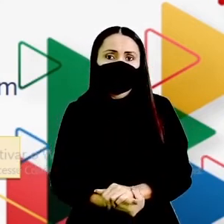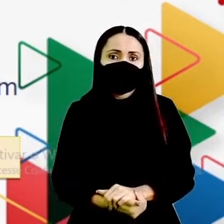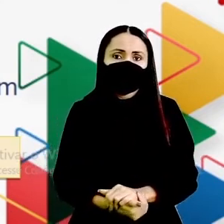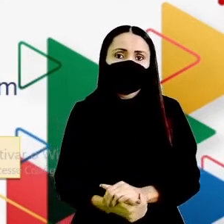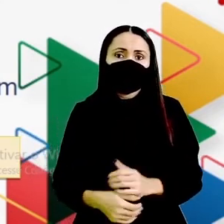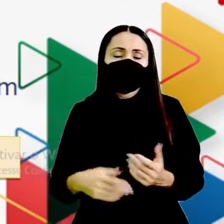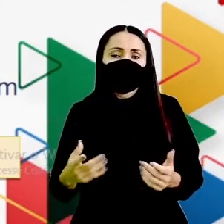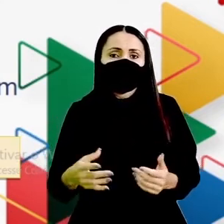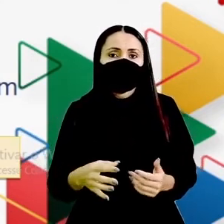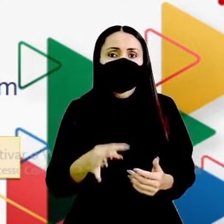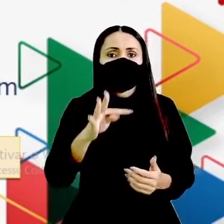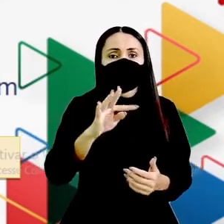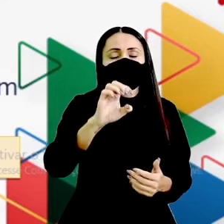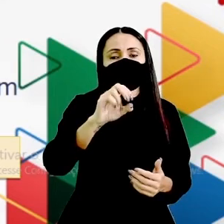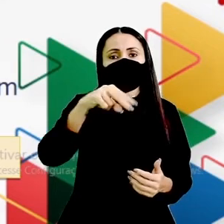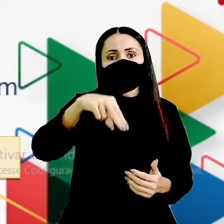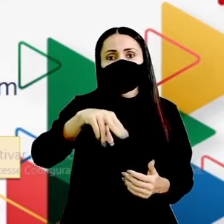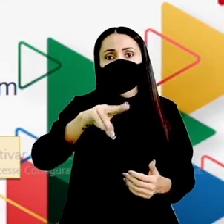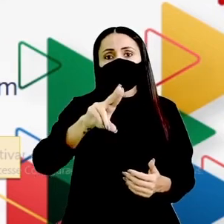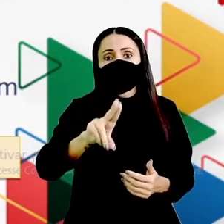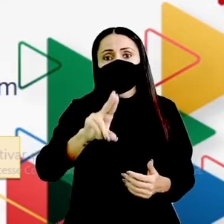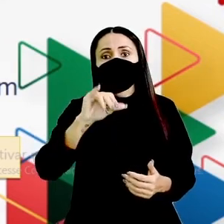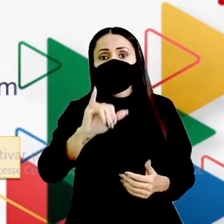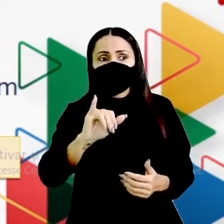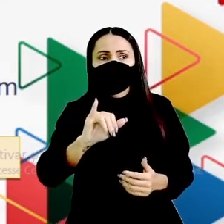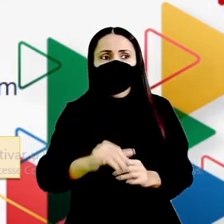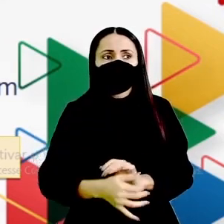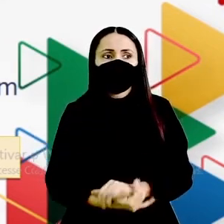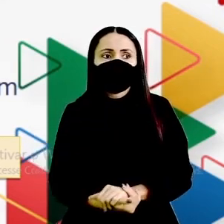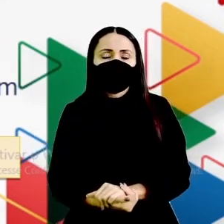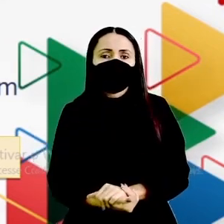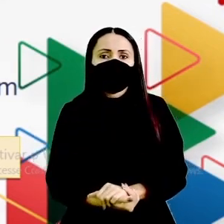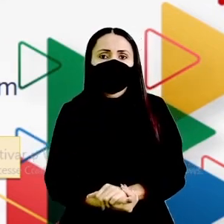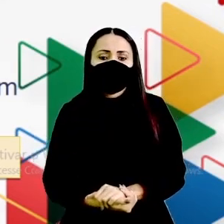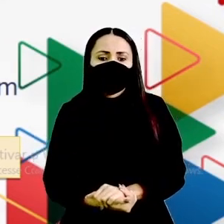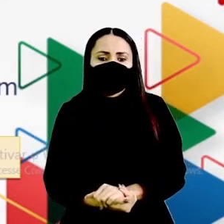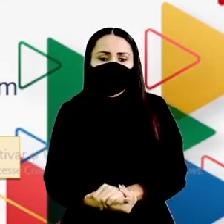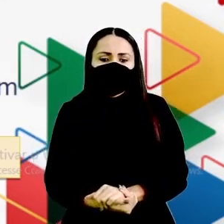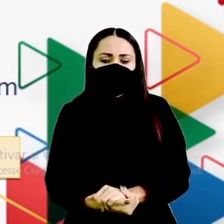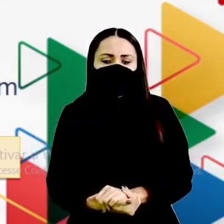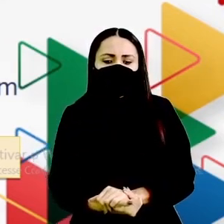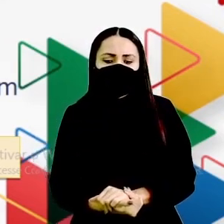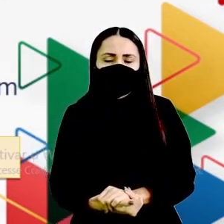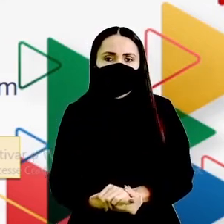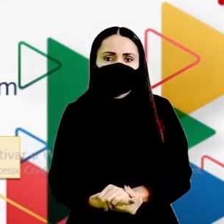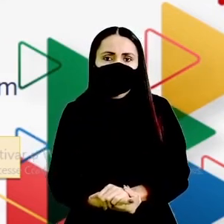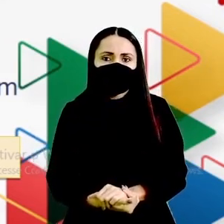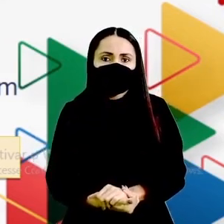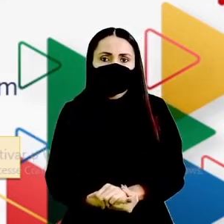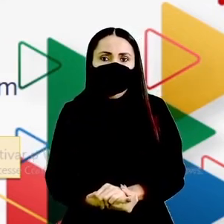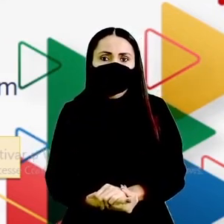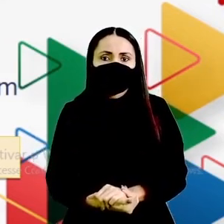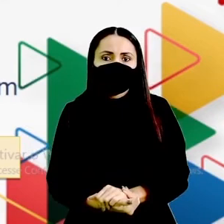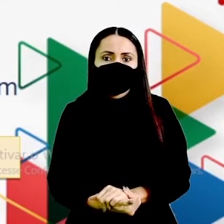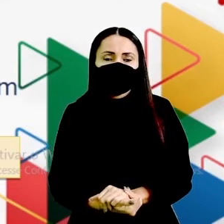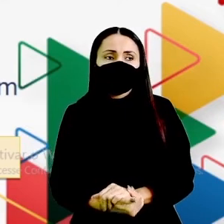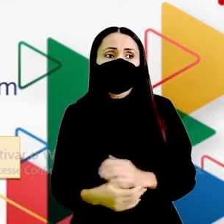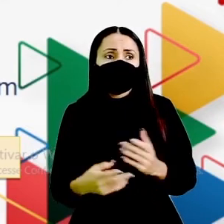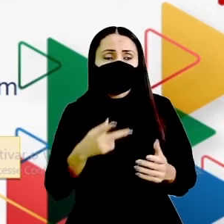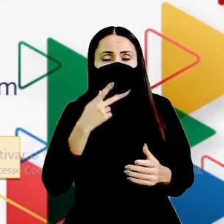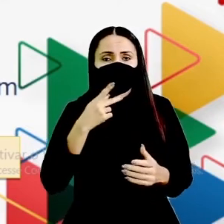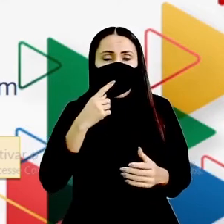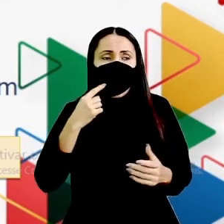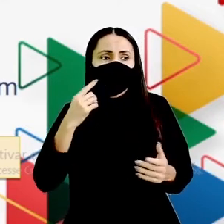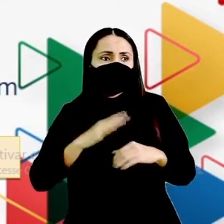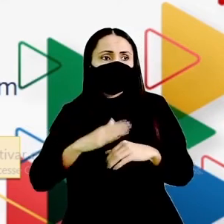Tênue. O E é mais forte do que o U. Né? Exatamente. A coisa não é porque eu falo mais alto, eu vibra mais, é porque você